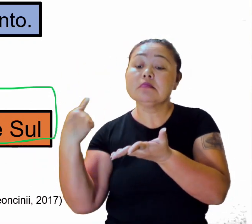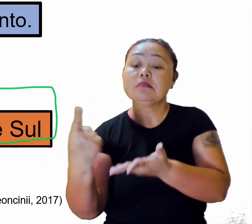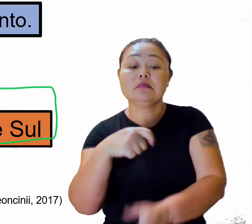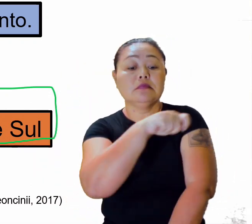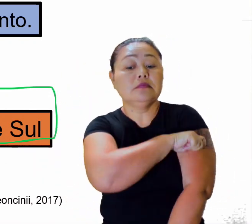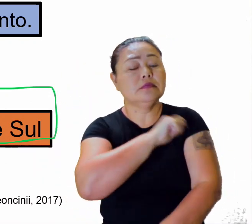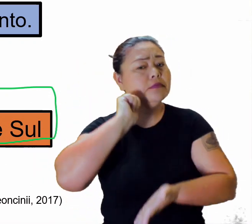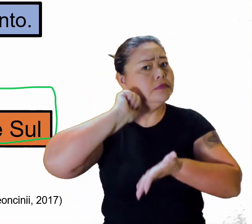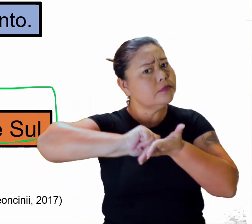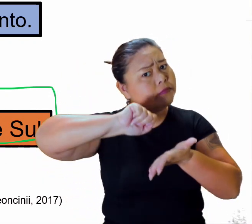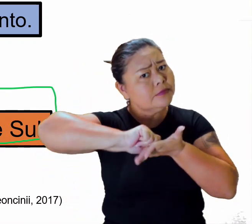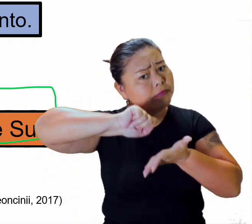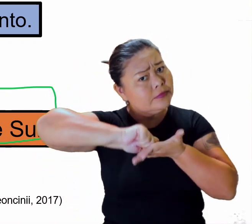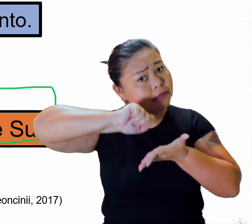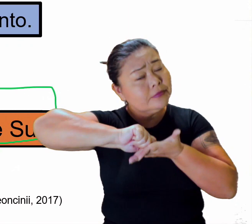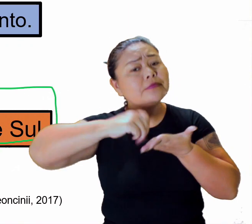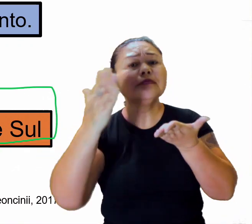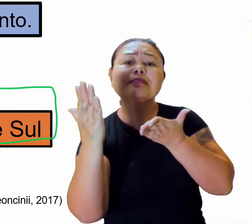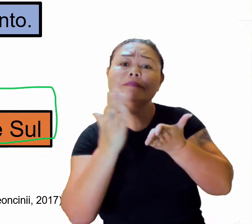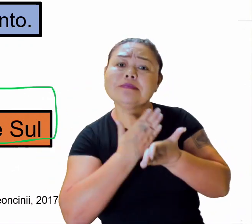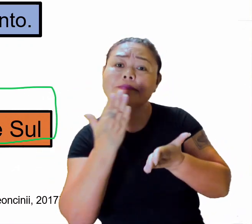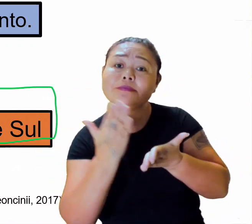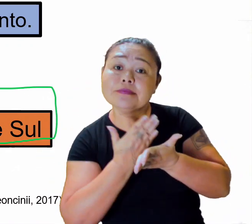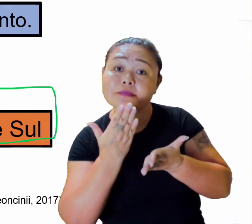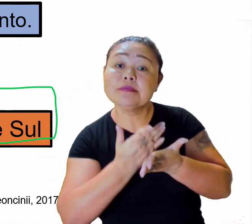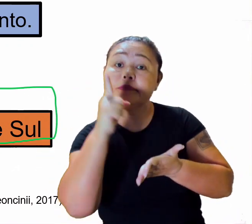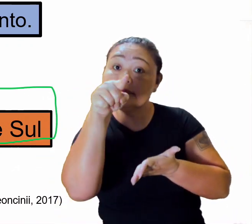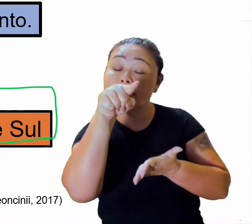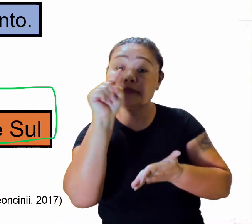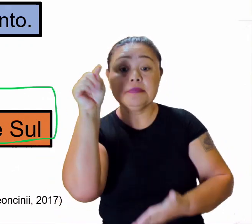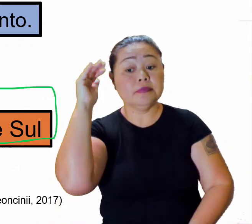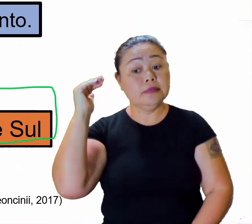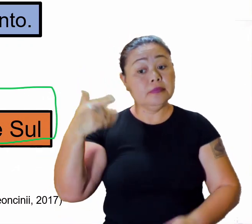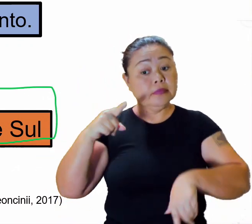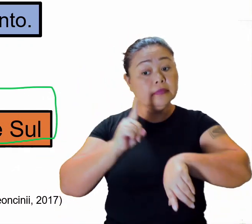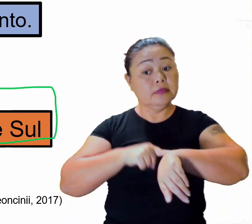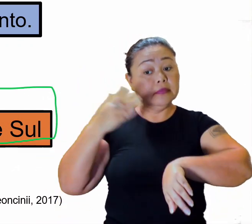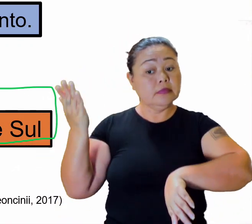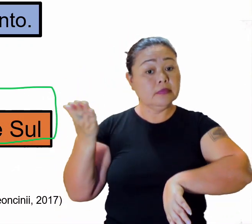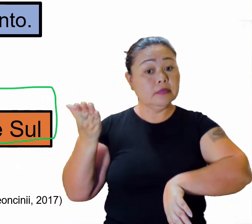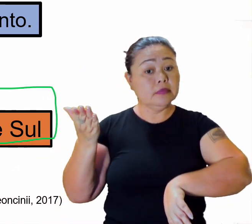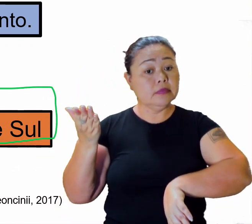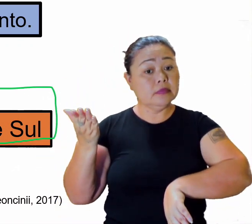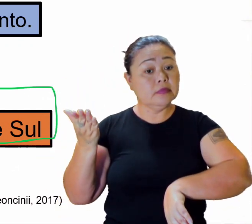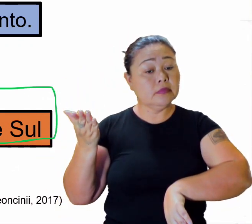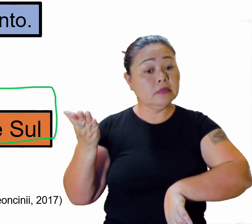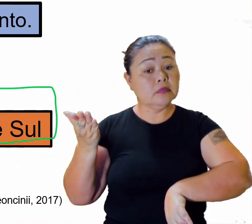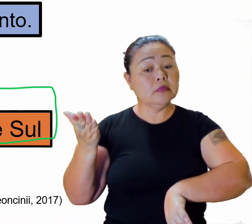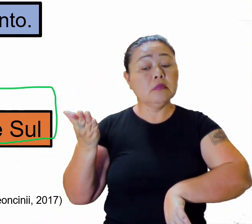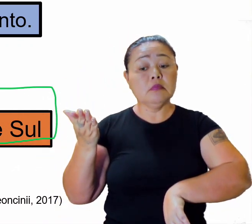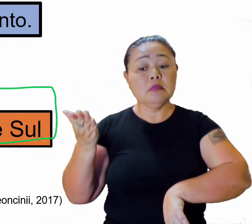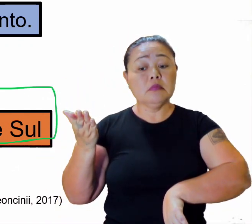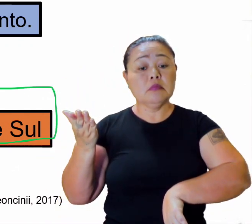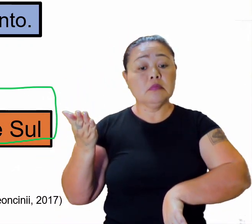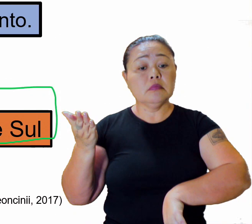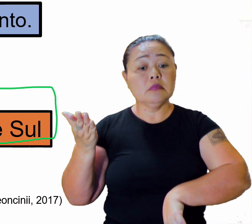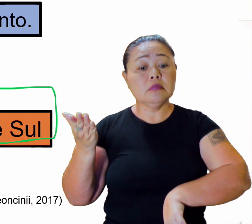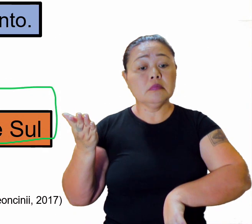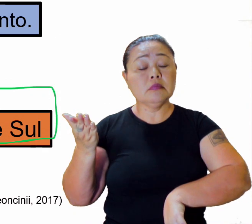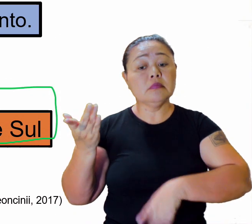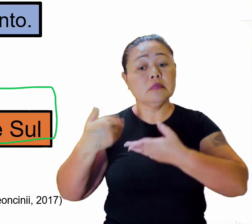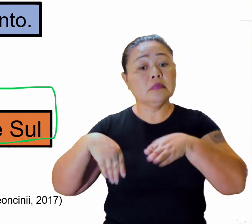alunos anotaram no caderno que, neste momento, o fato que a gente